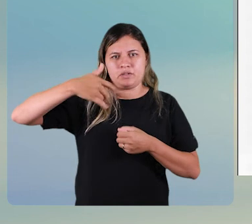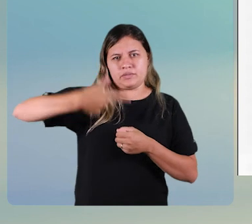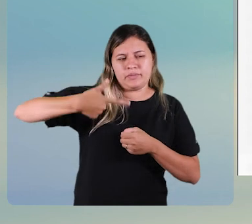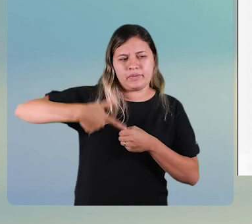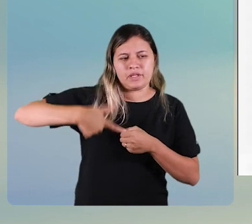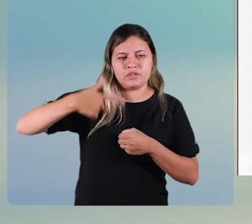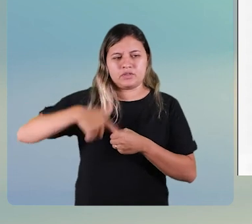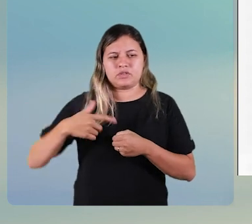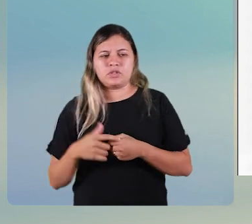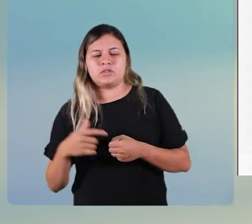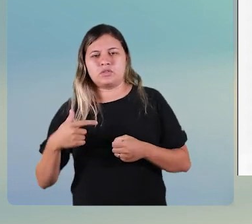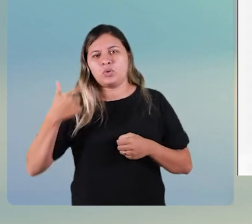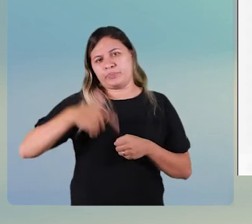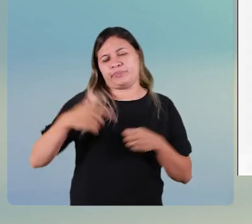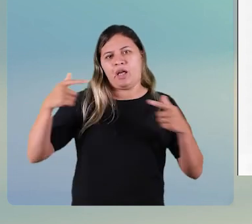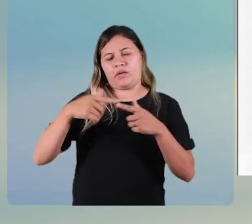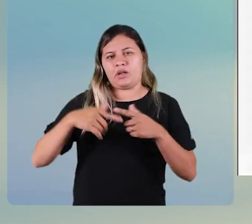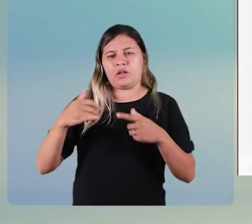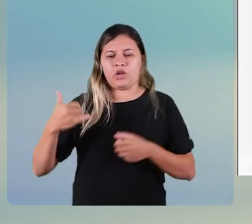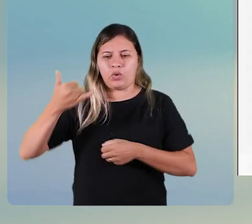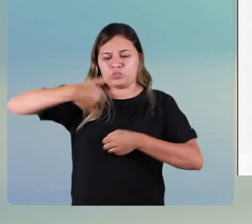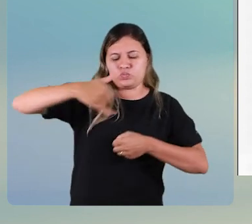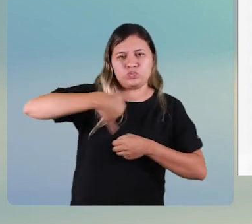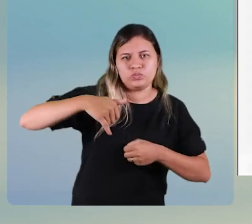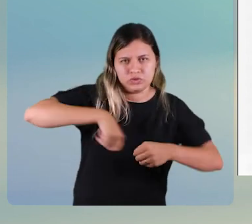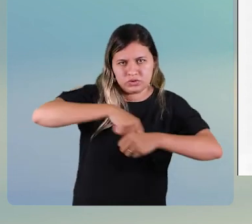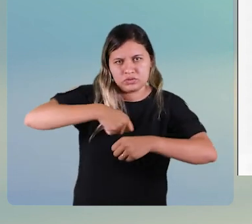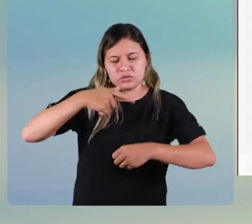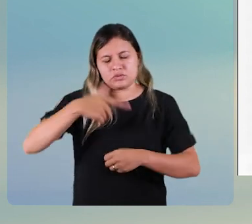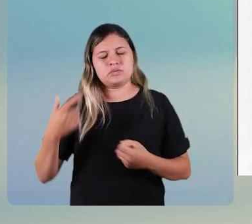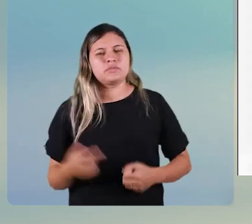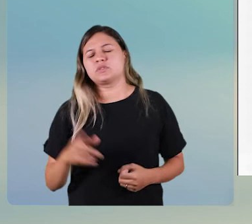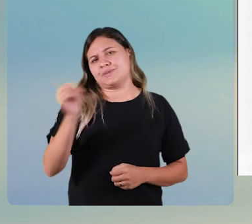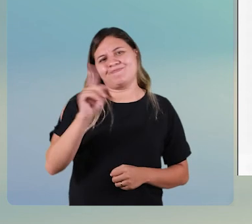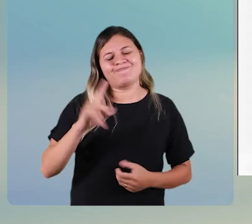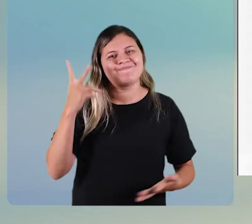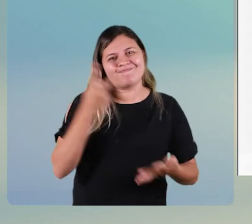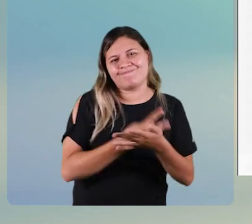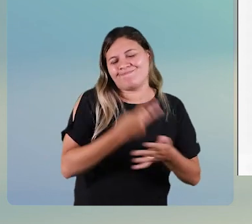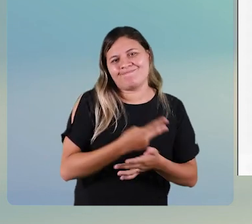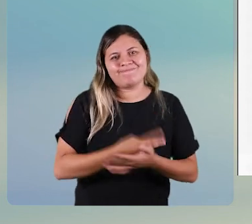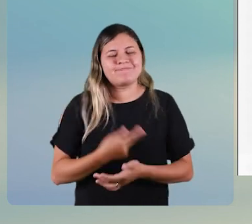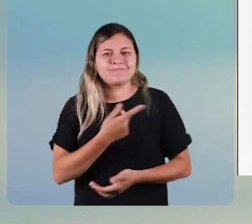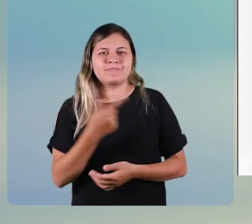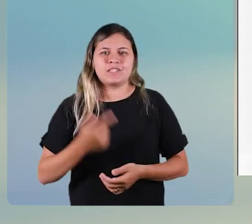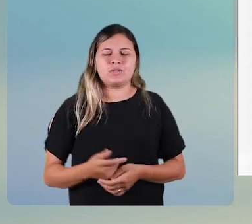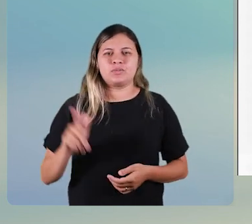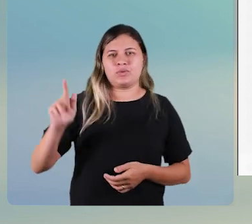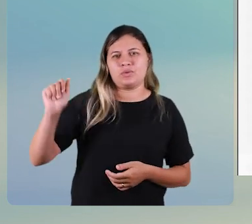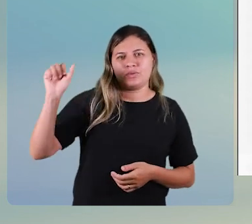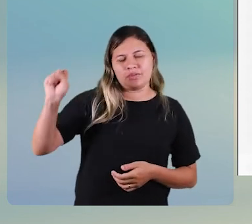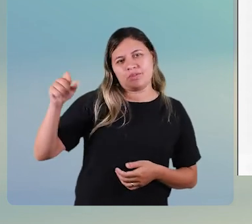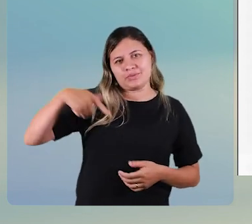né? Que é o gás de cozinha, tá? Obtido pela decomposição de vegetais presentes nos restos de comidas. Não, tá errado porque o gás